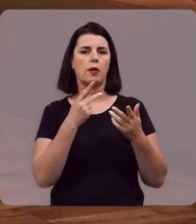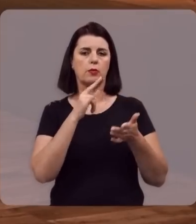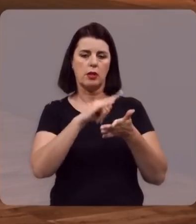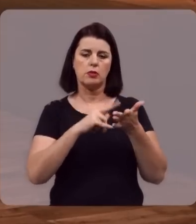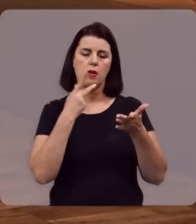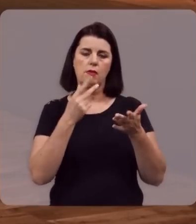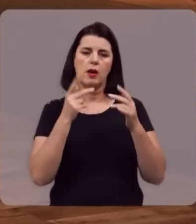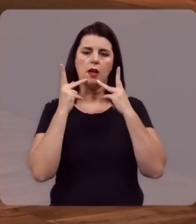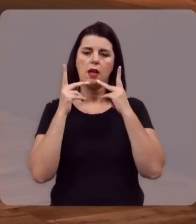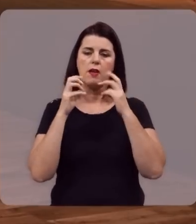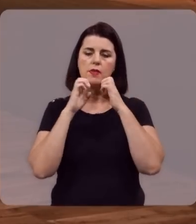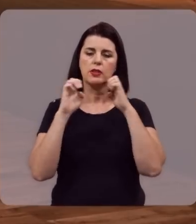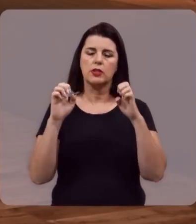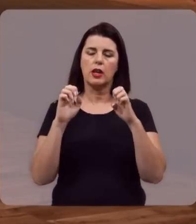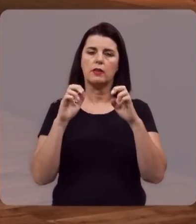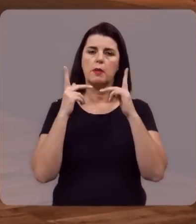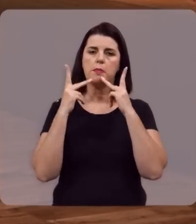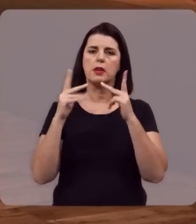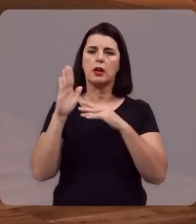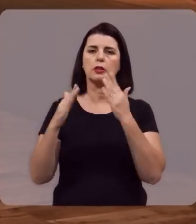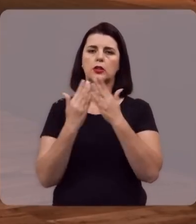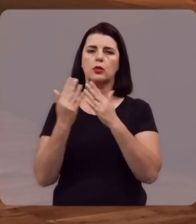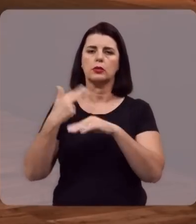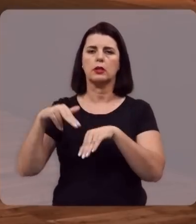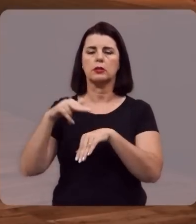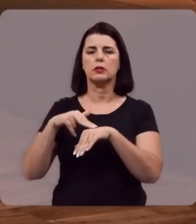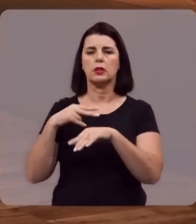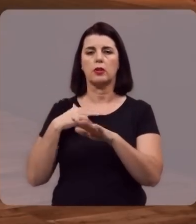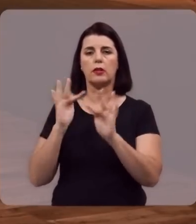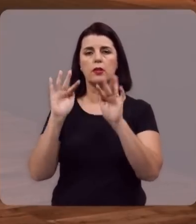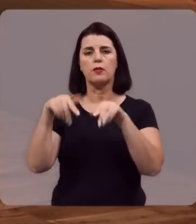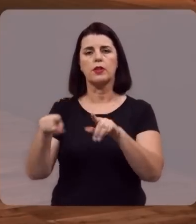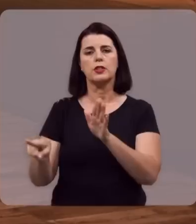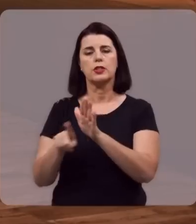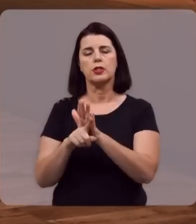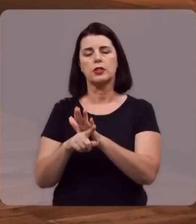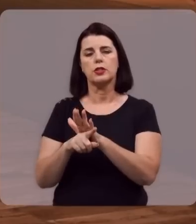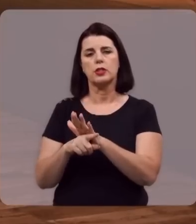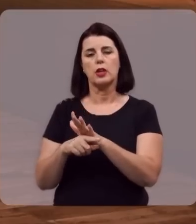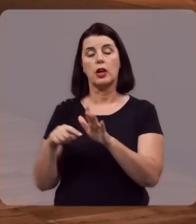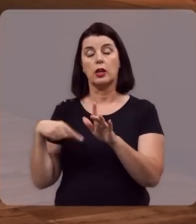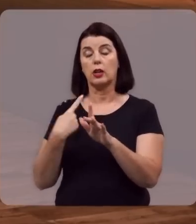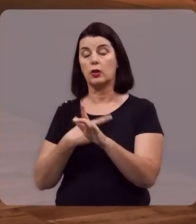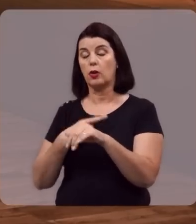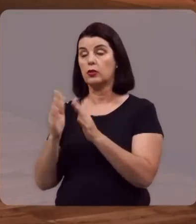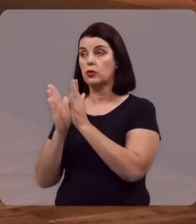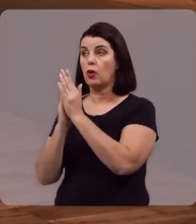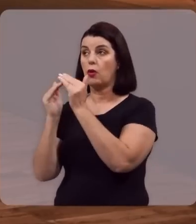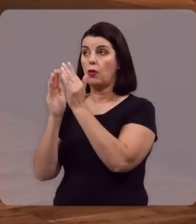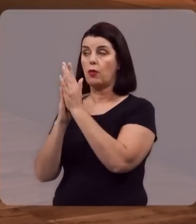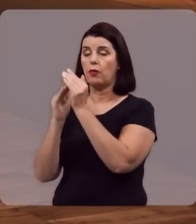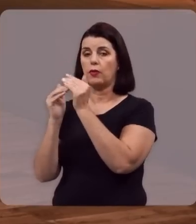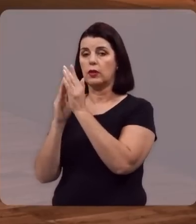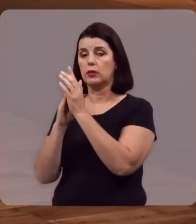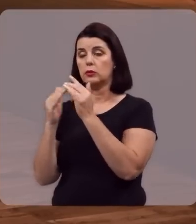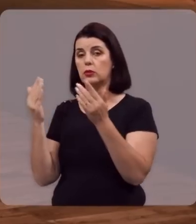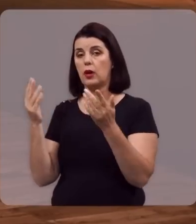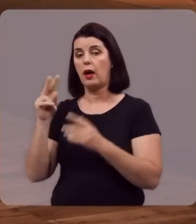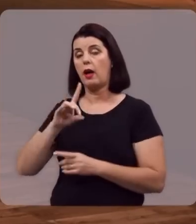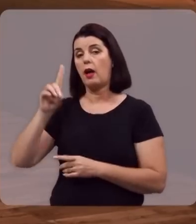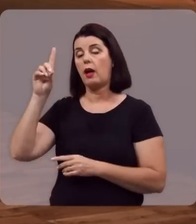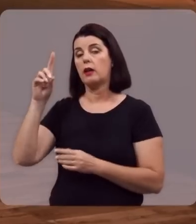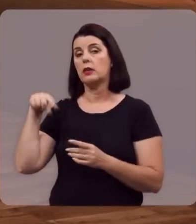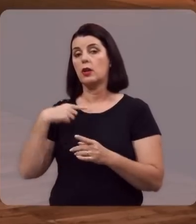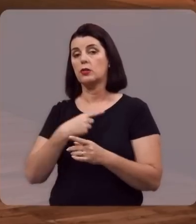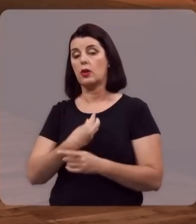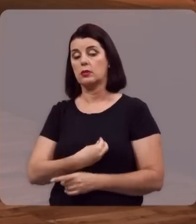nações. Então virá o fim. E eu louvo muito a Deus, porque nós estamos vivendo numa época muito empolgante da